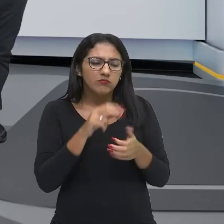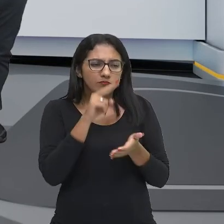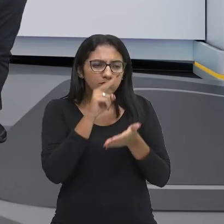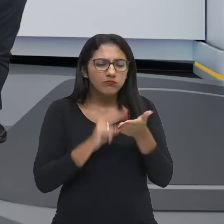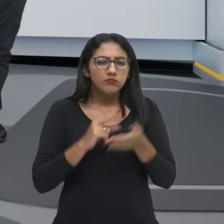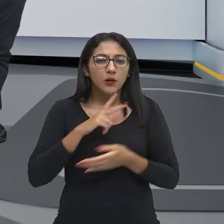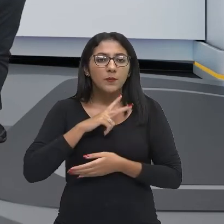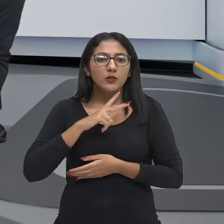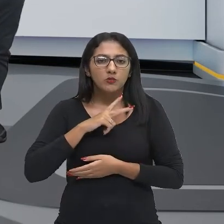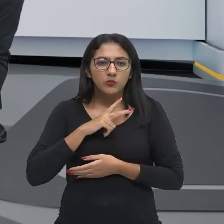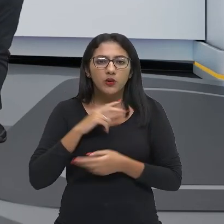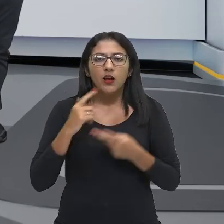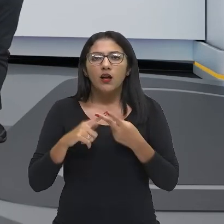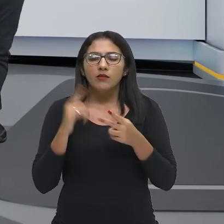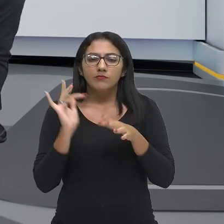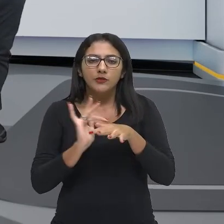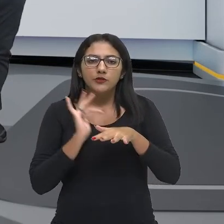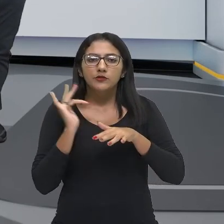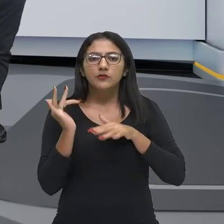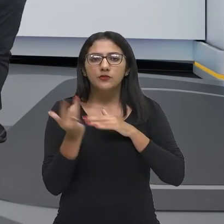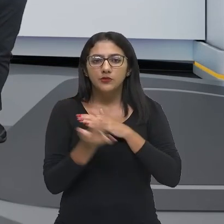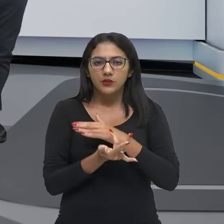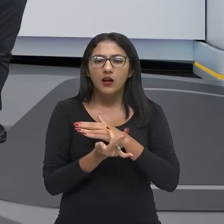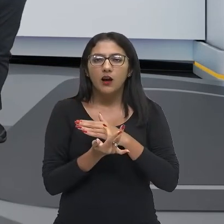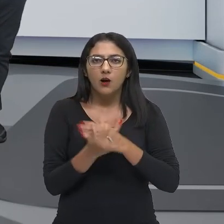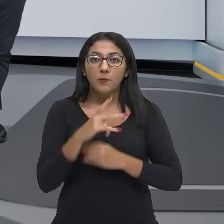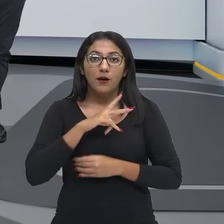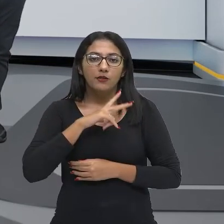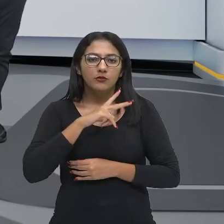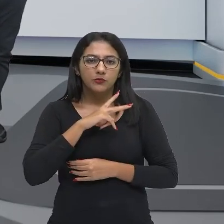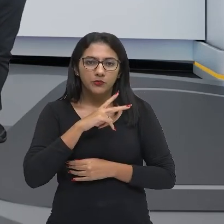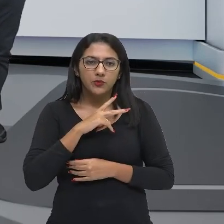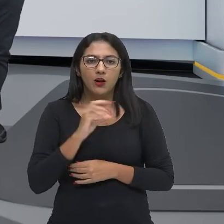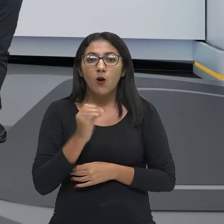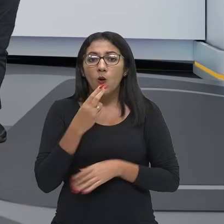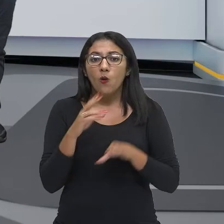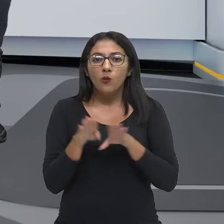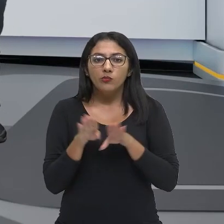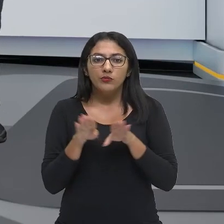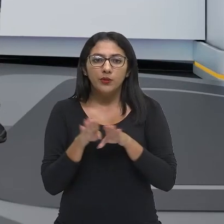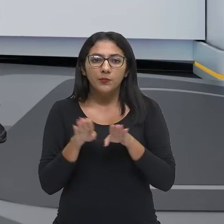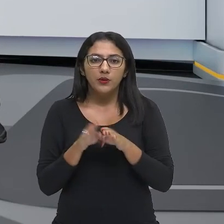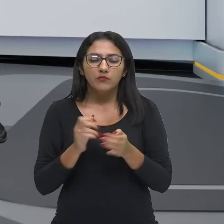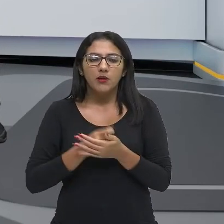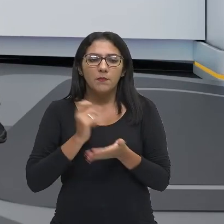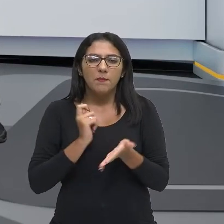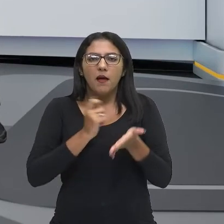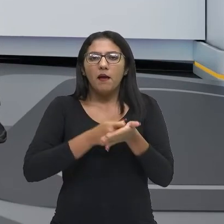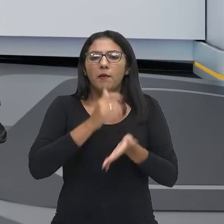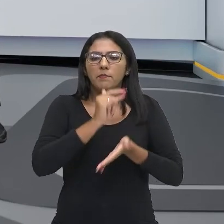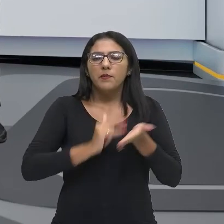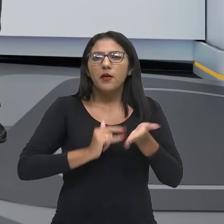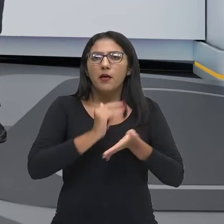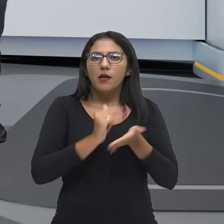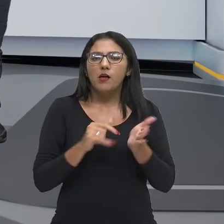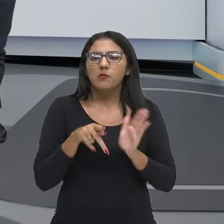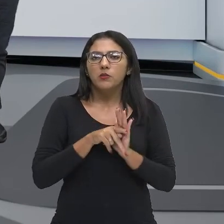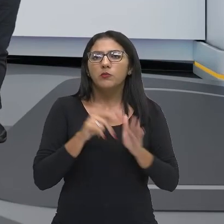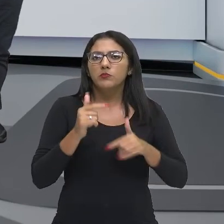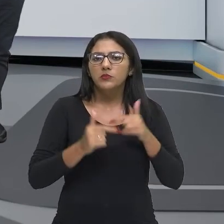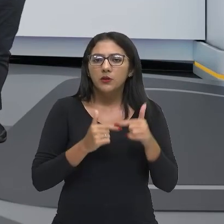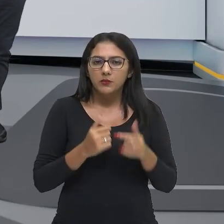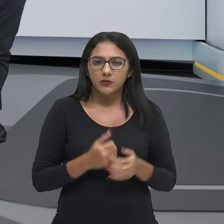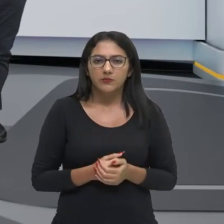pessoais, acessar redes sociais de perfil próprio ou até mesmo pagar contas particulares. Devem